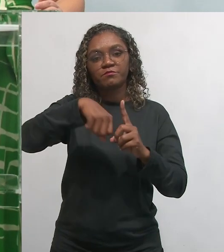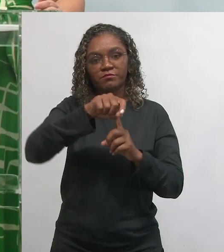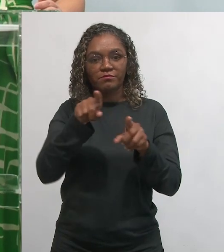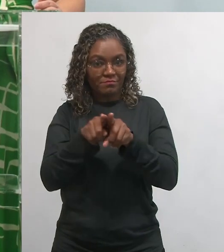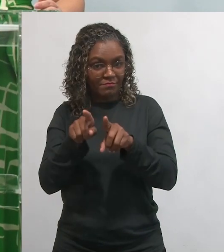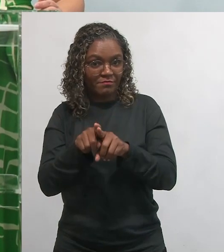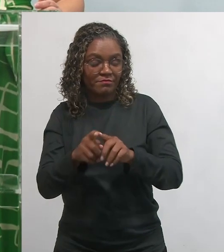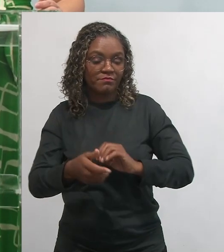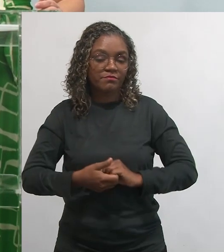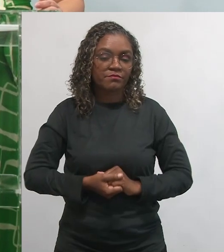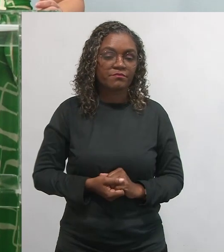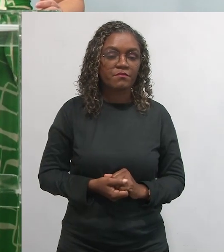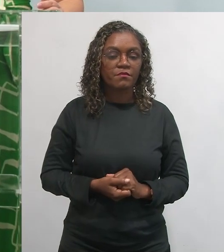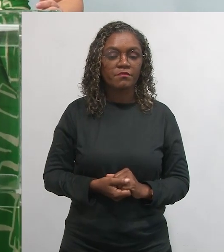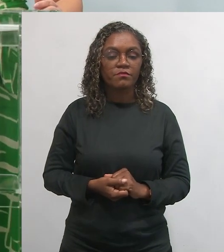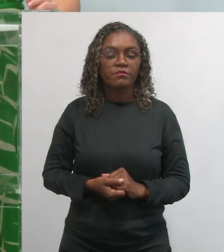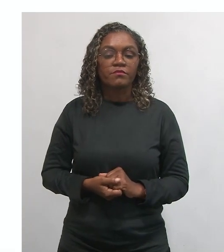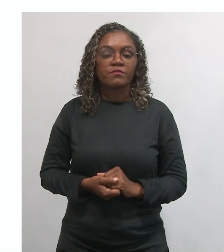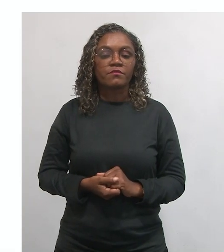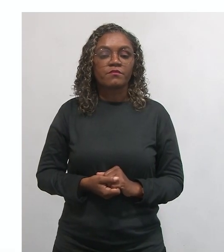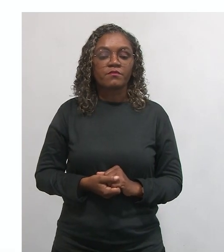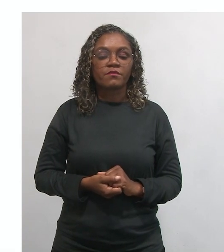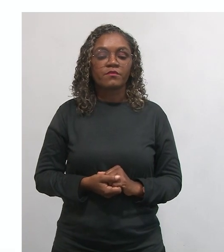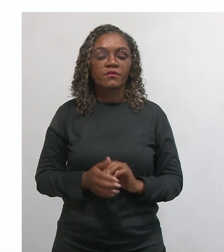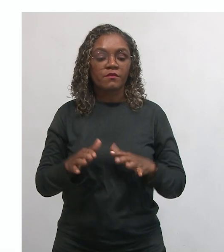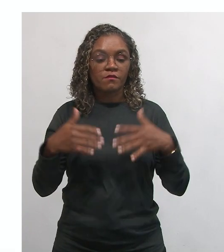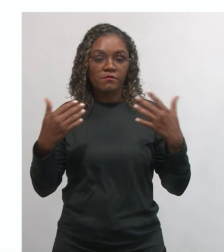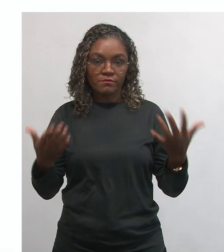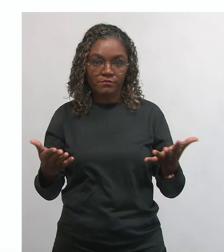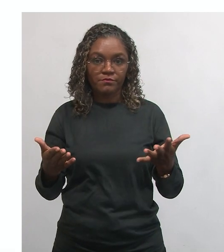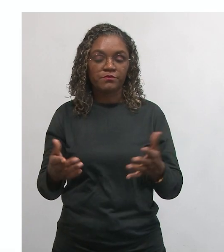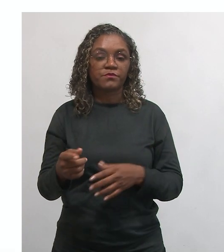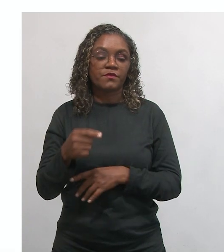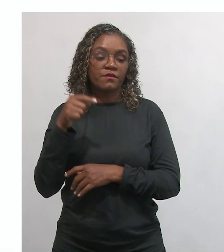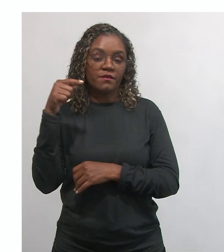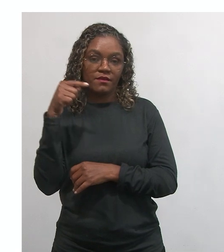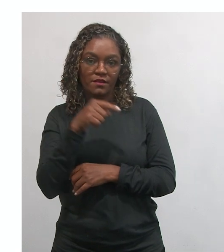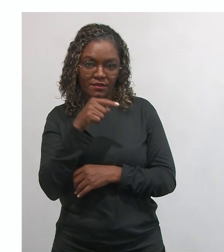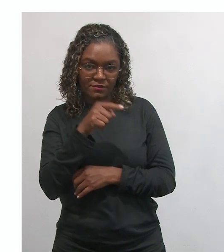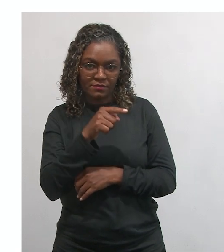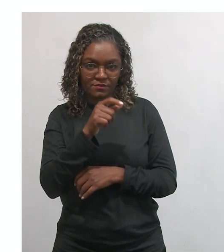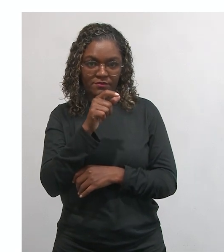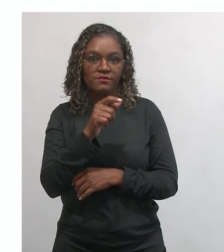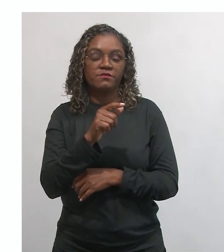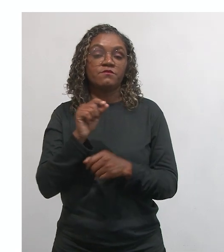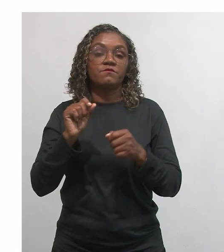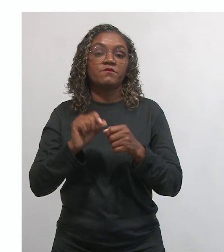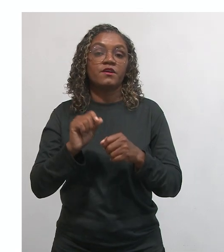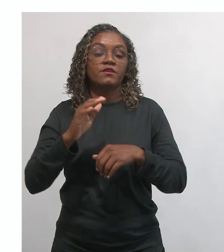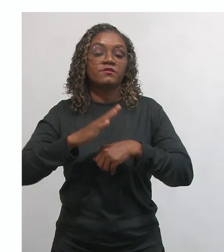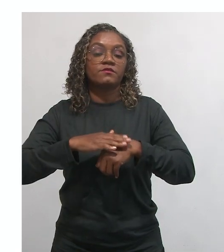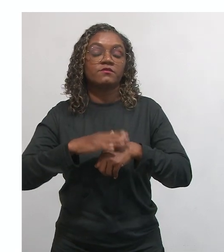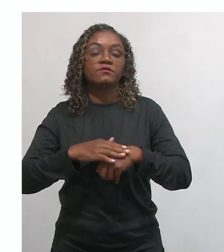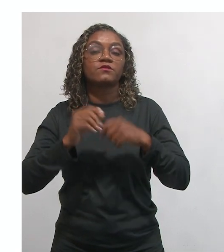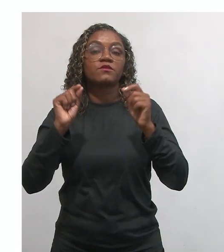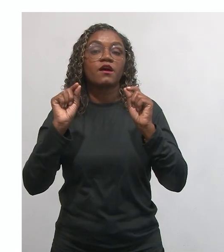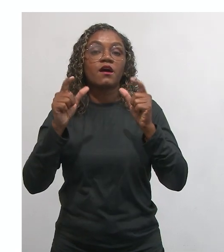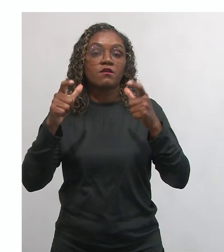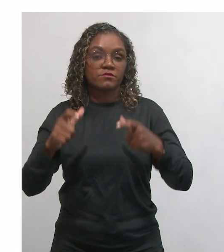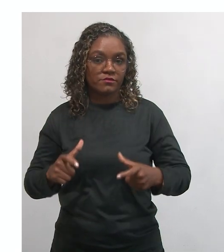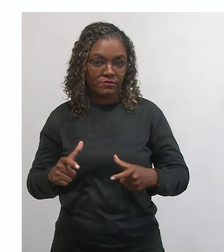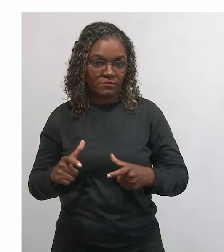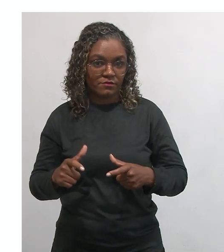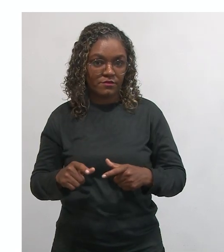e socioemocional. Como eu já tinha mencionado para vocês, o gestor escolar, ele atua